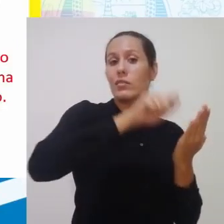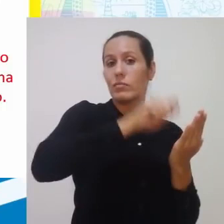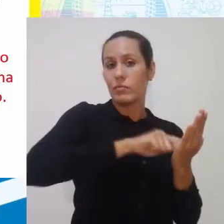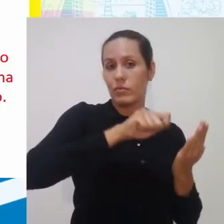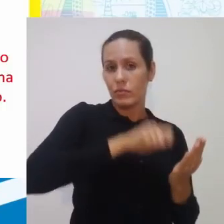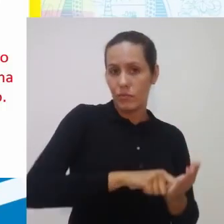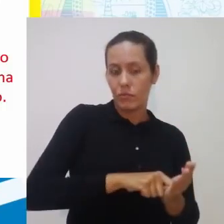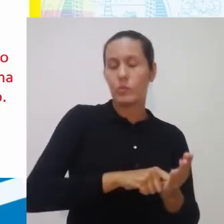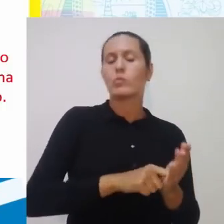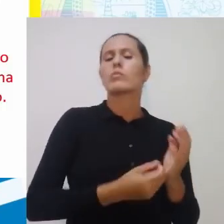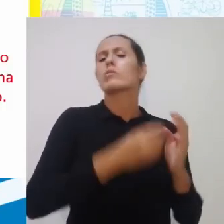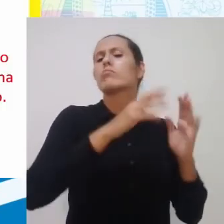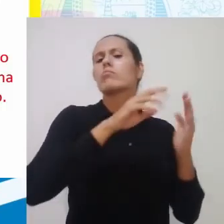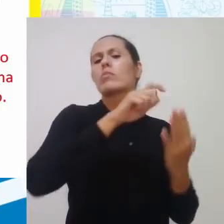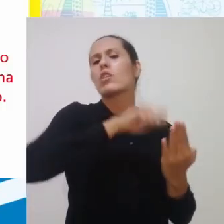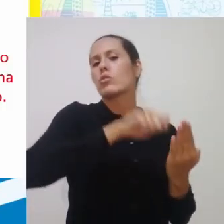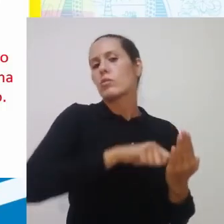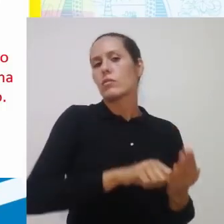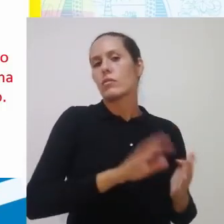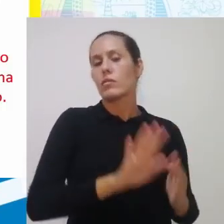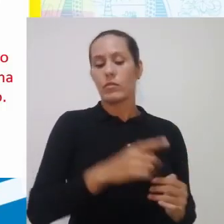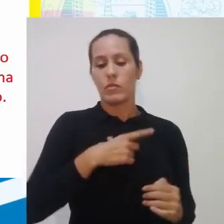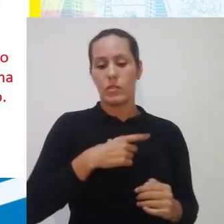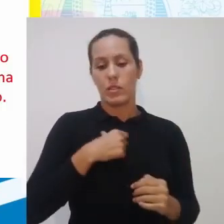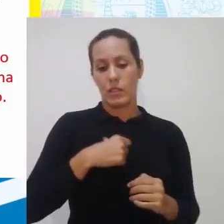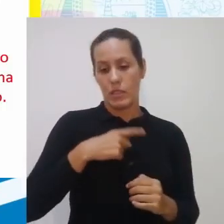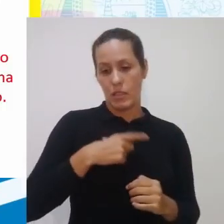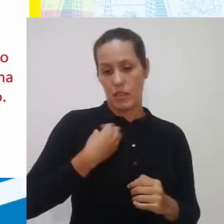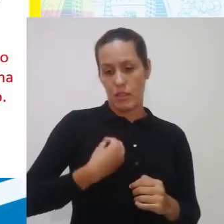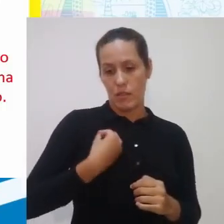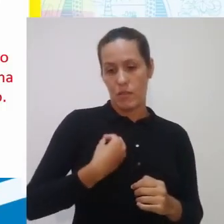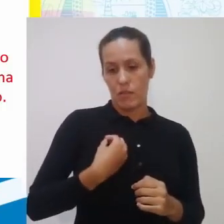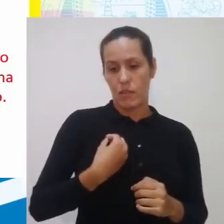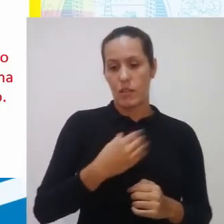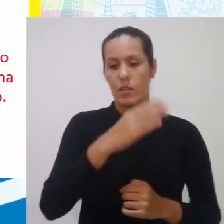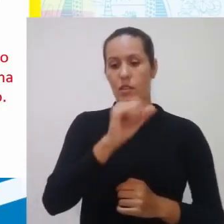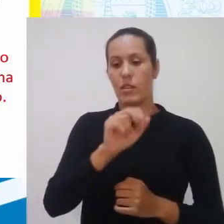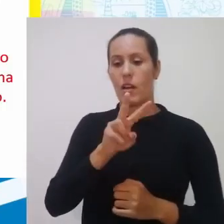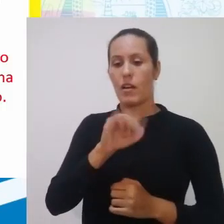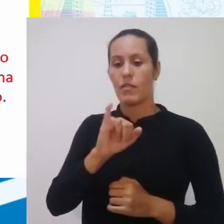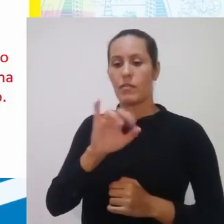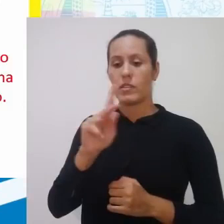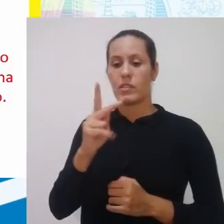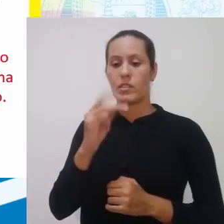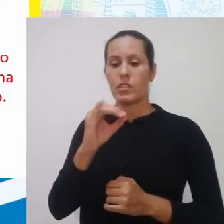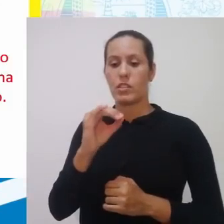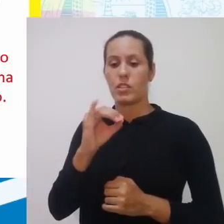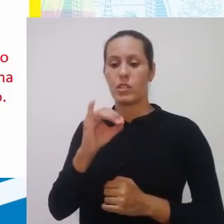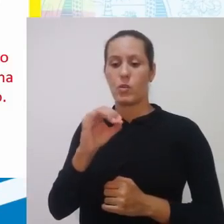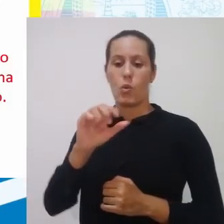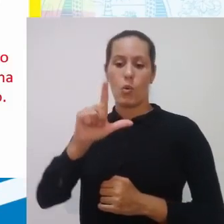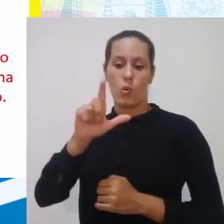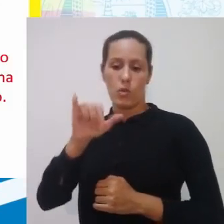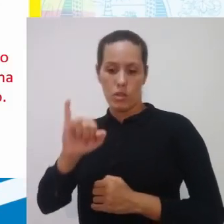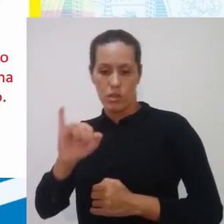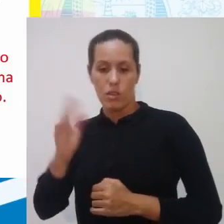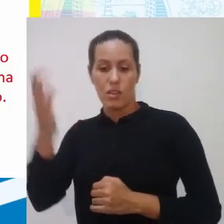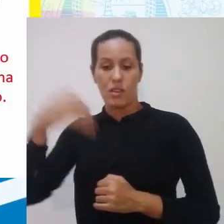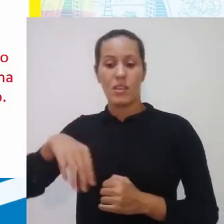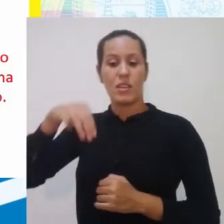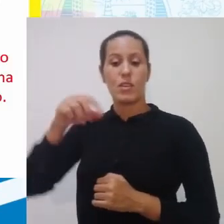que produziu, na verdade, essas informações. Então, você tem o Cavicchioli na primeira e o Marquis na